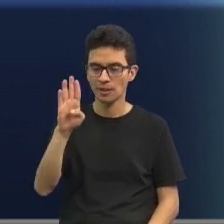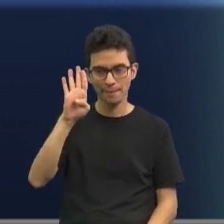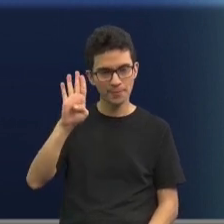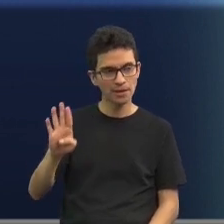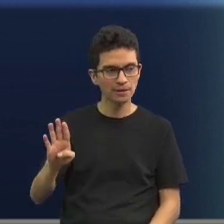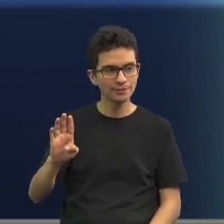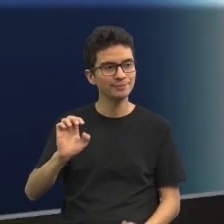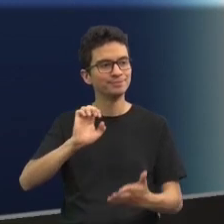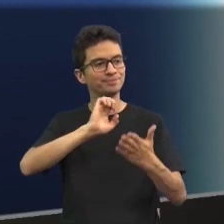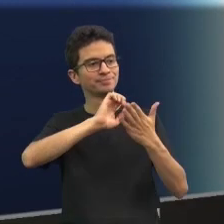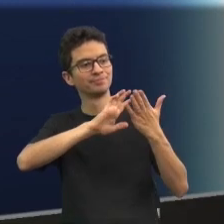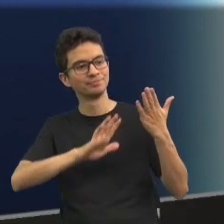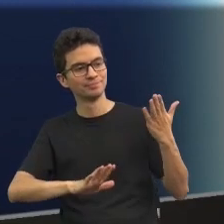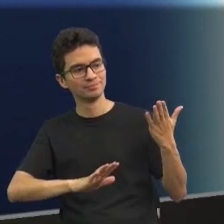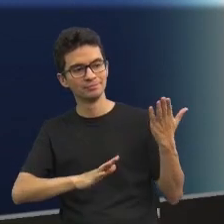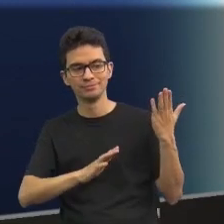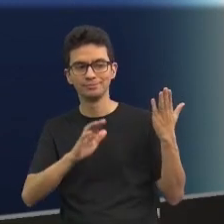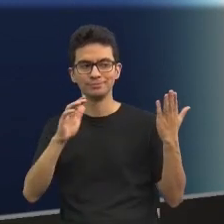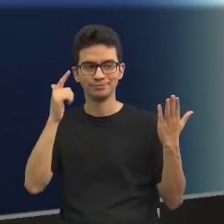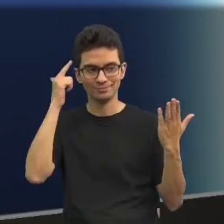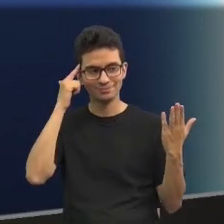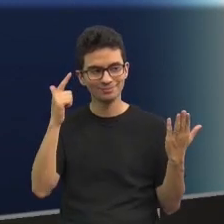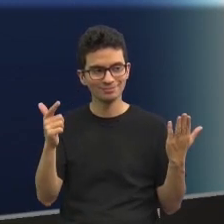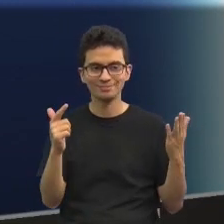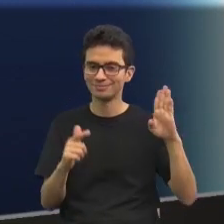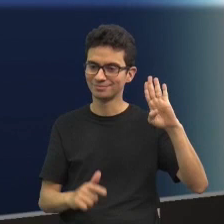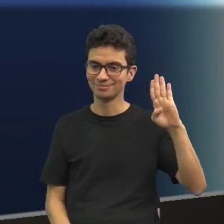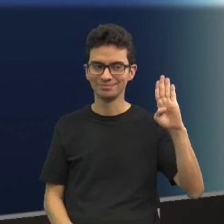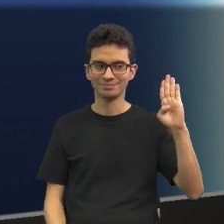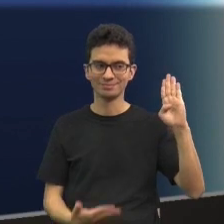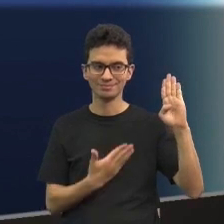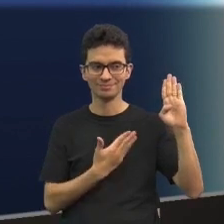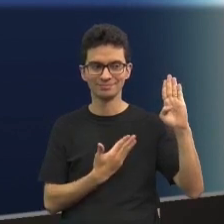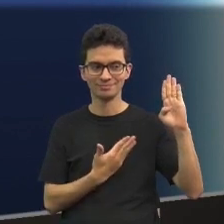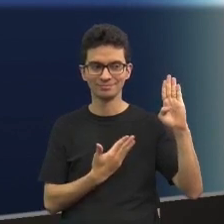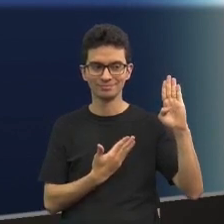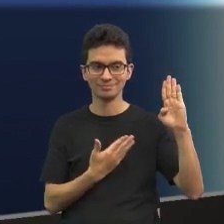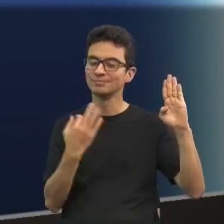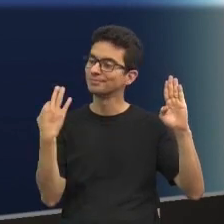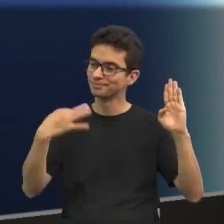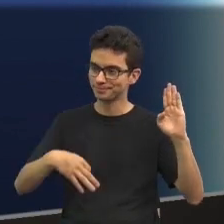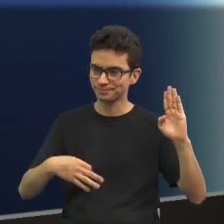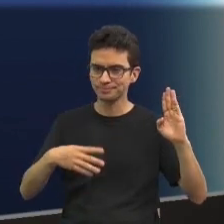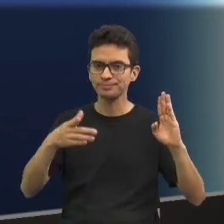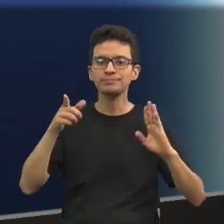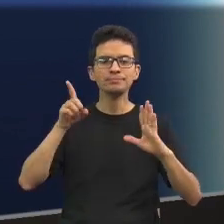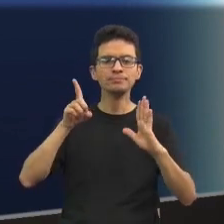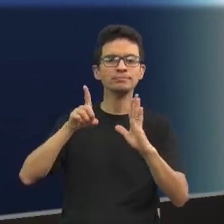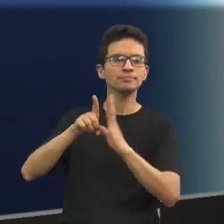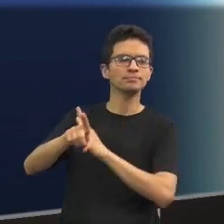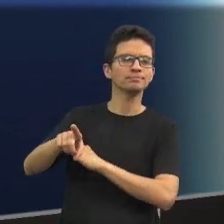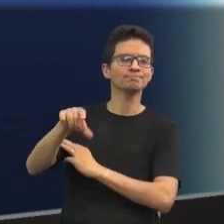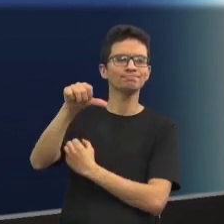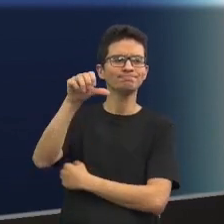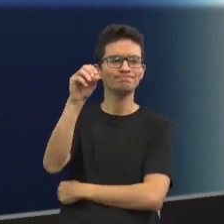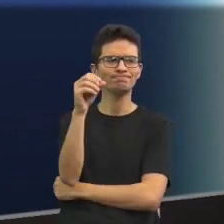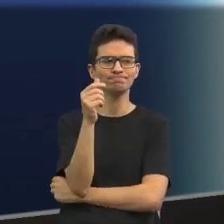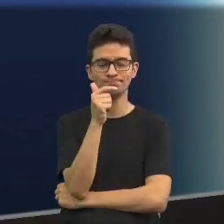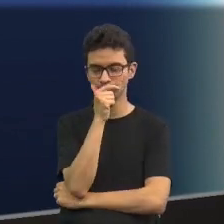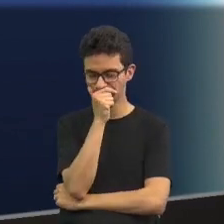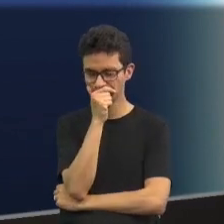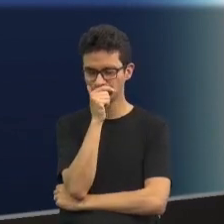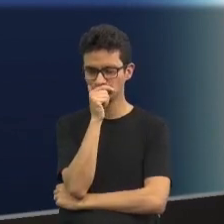89 b alternativa b a questão 90 foi uma das poucas